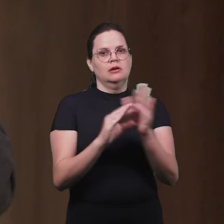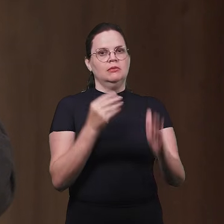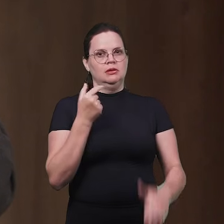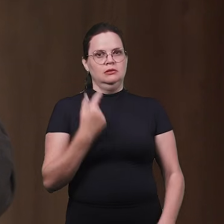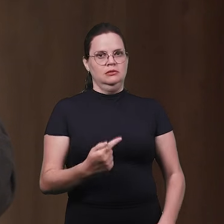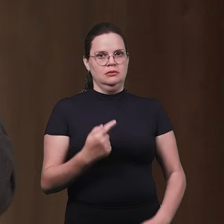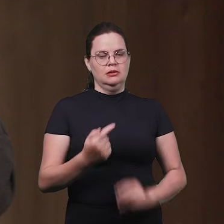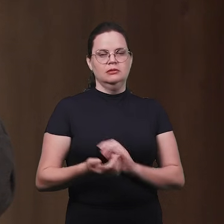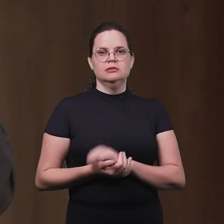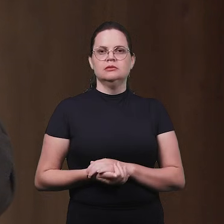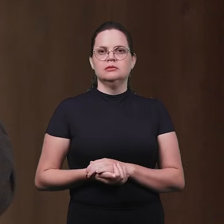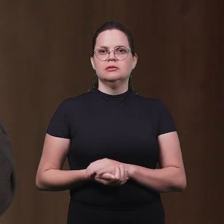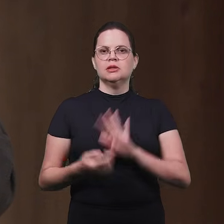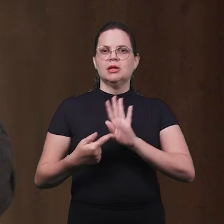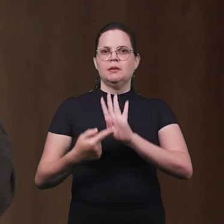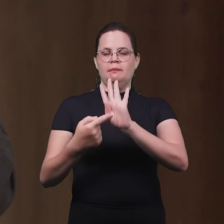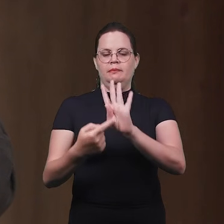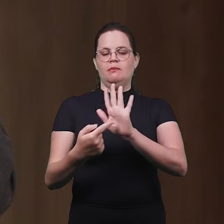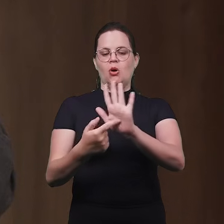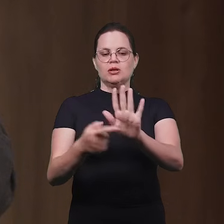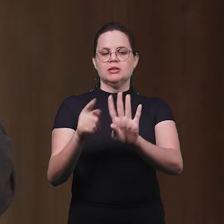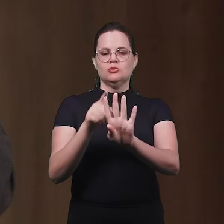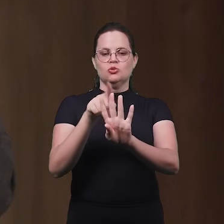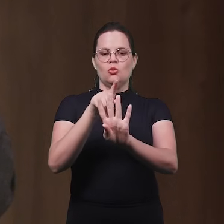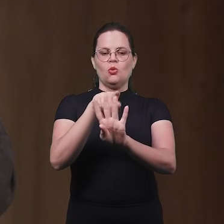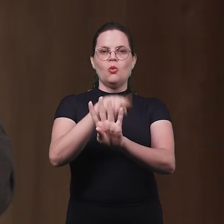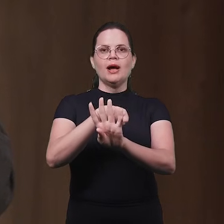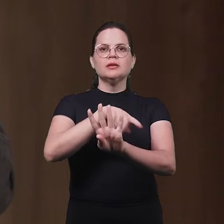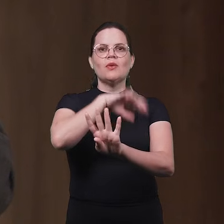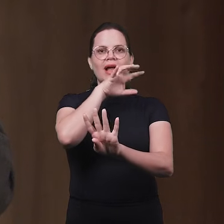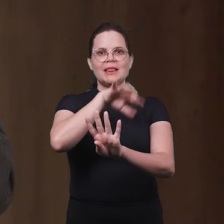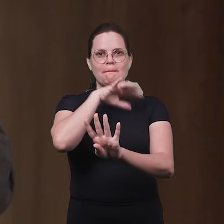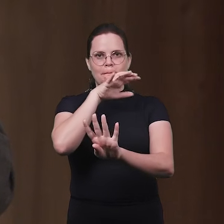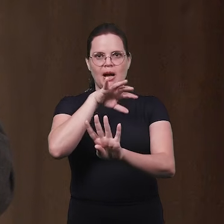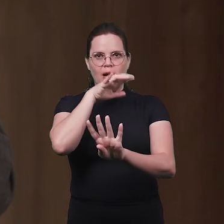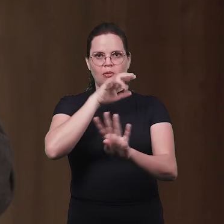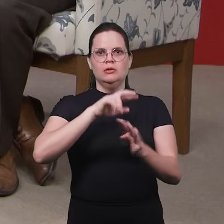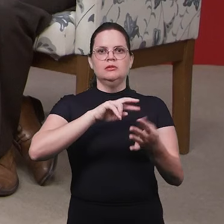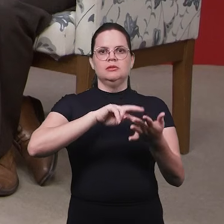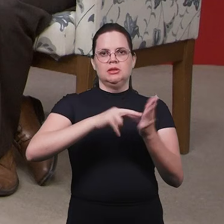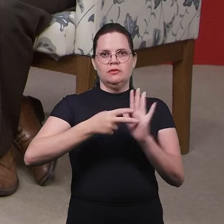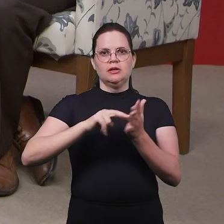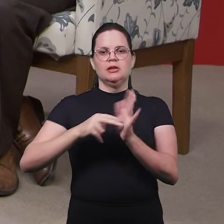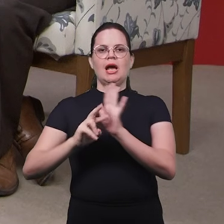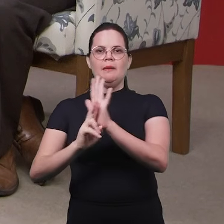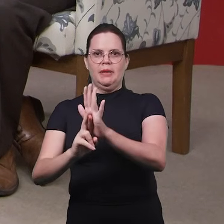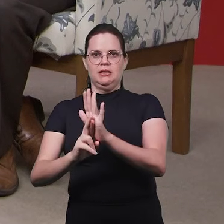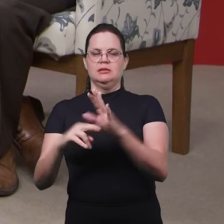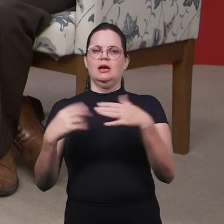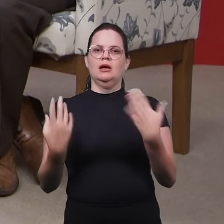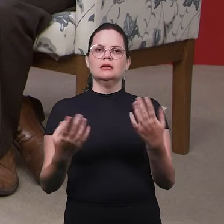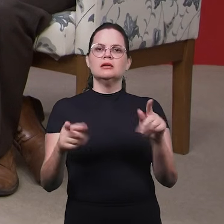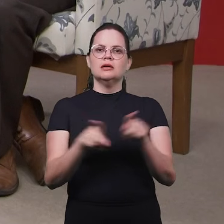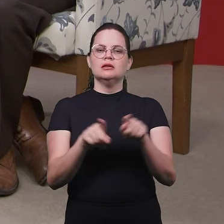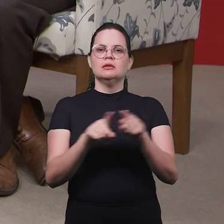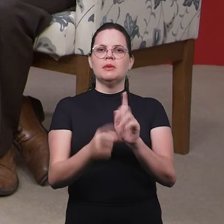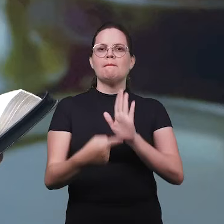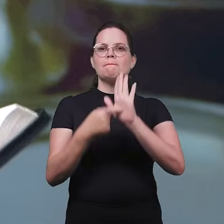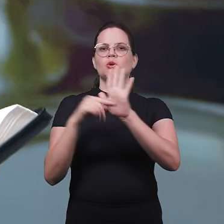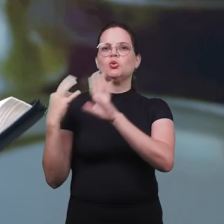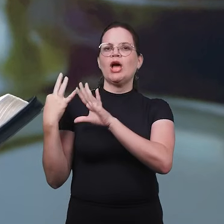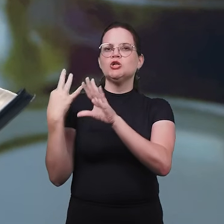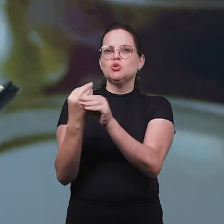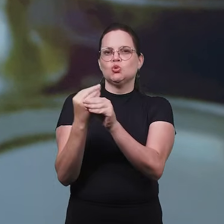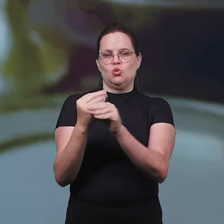7, que fala dos animais simbólicos e também apresentar o escopo do capítulo.